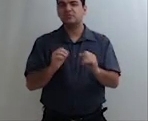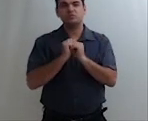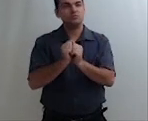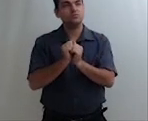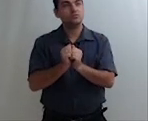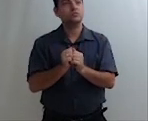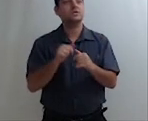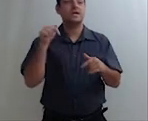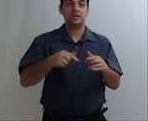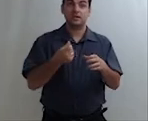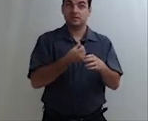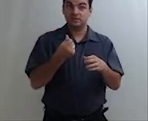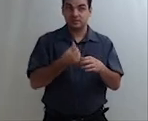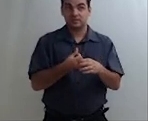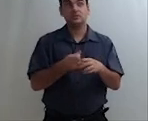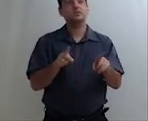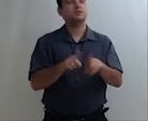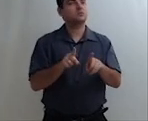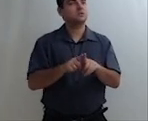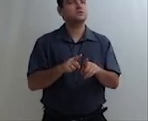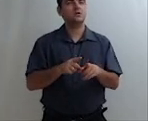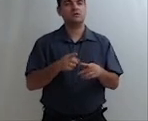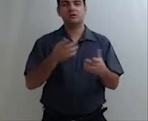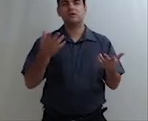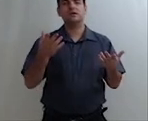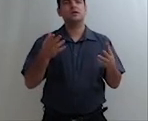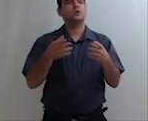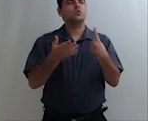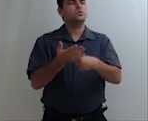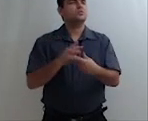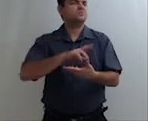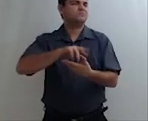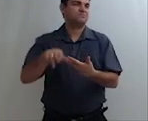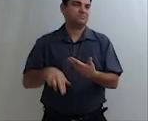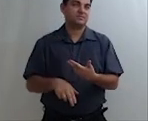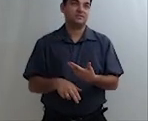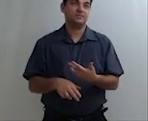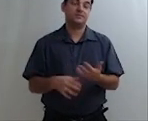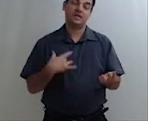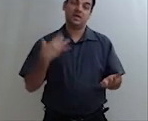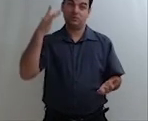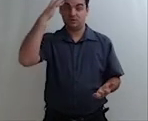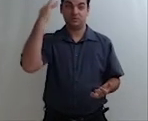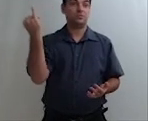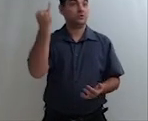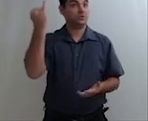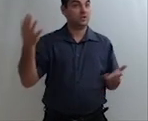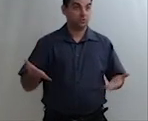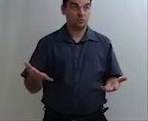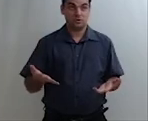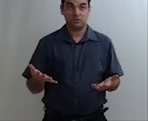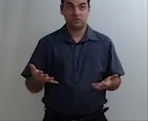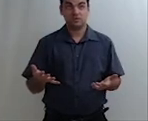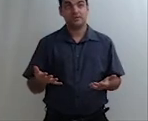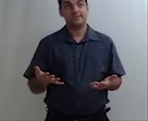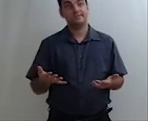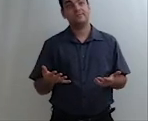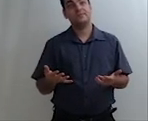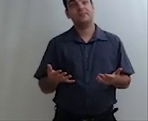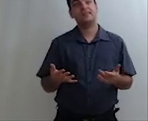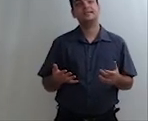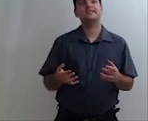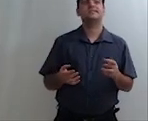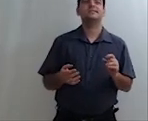consignou e aqui eu faço a transcrição do trecho que entendo relevante inclusive chamando com